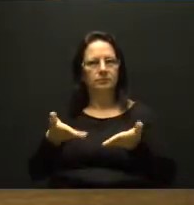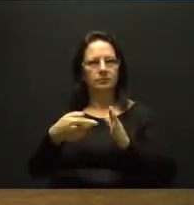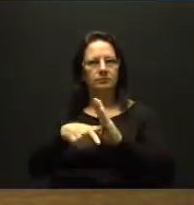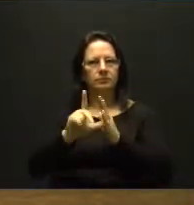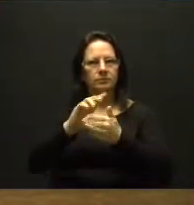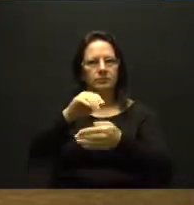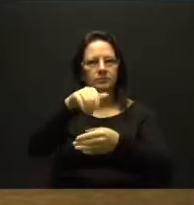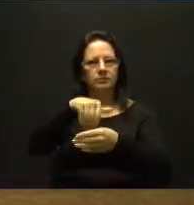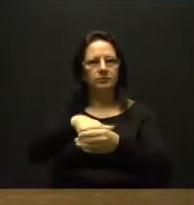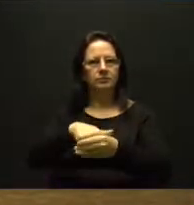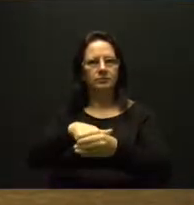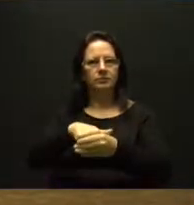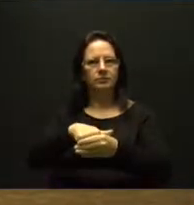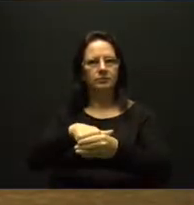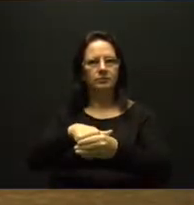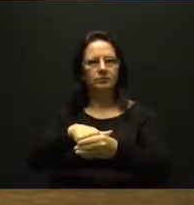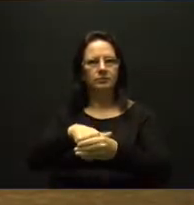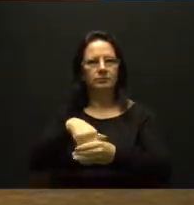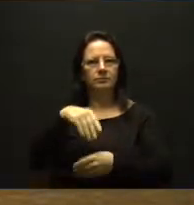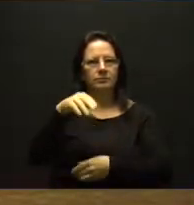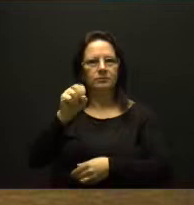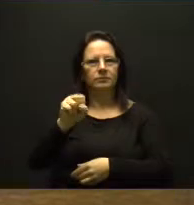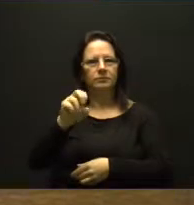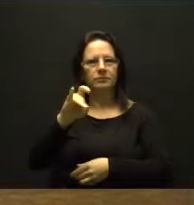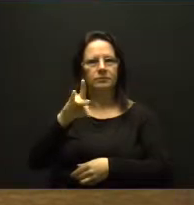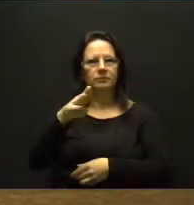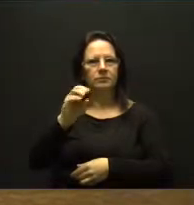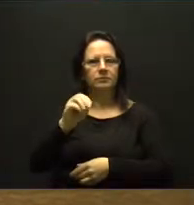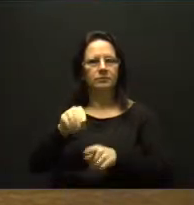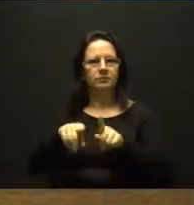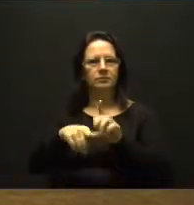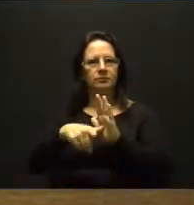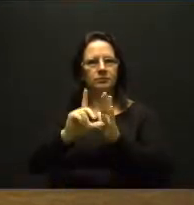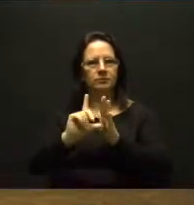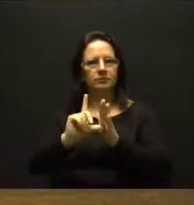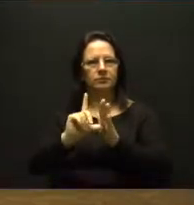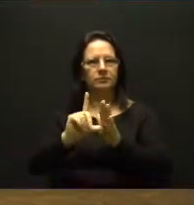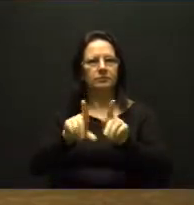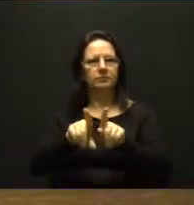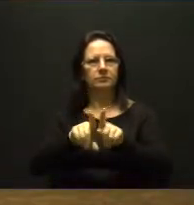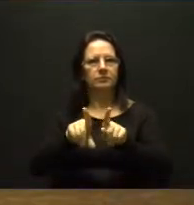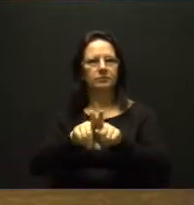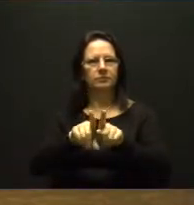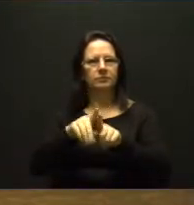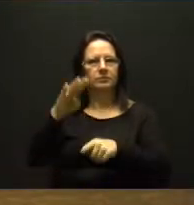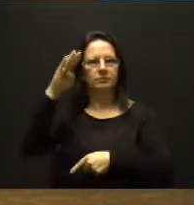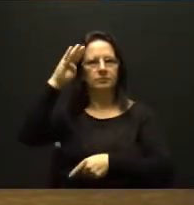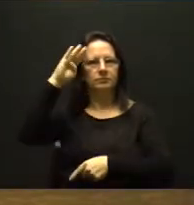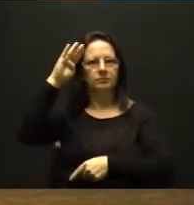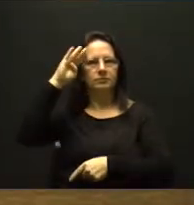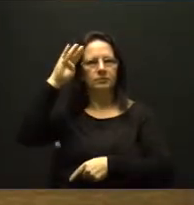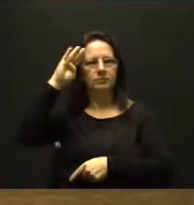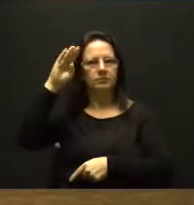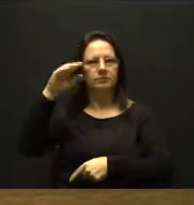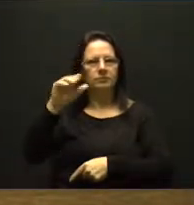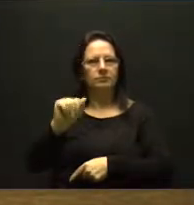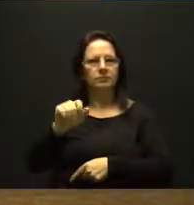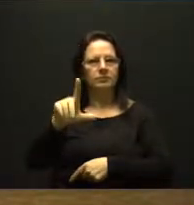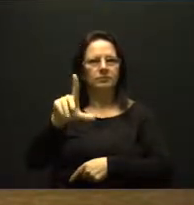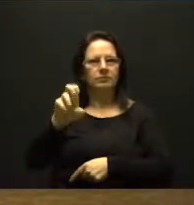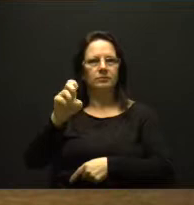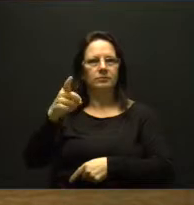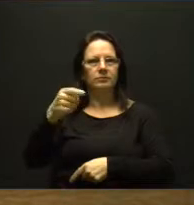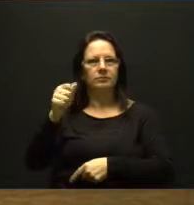meu voto favorável é do sérgio antes saudar o tenente alexandre também a capitã patrícia se